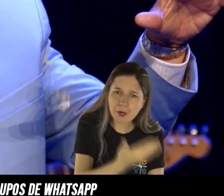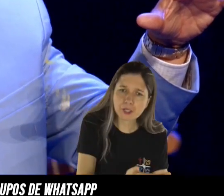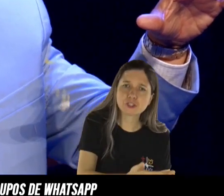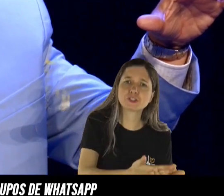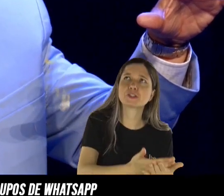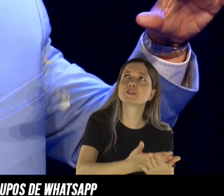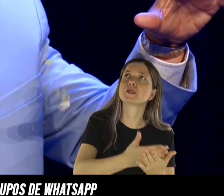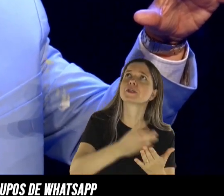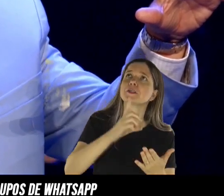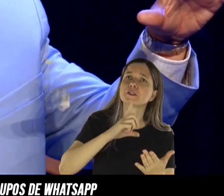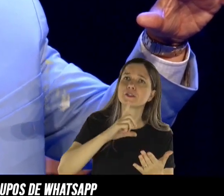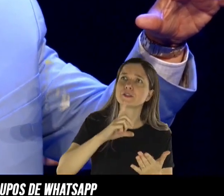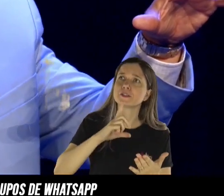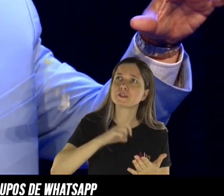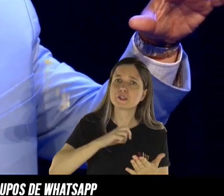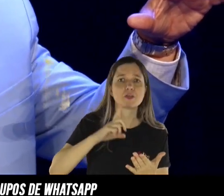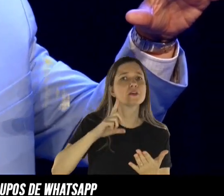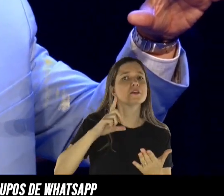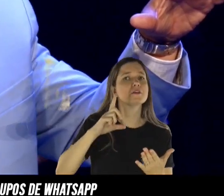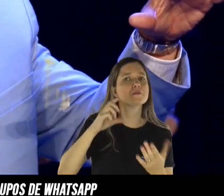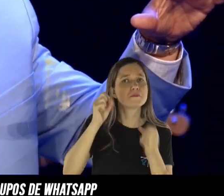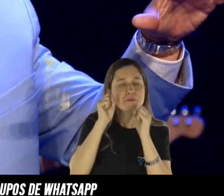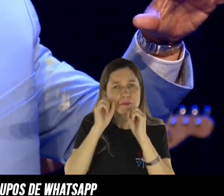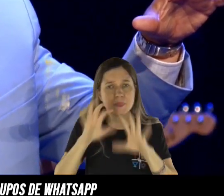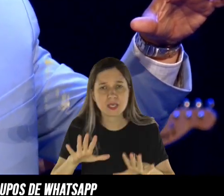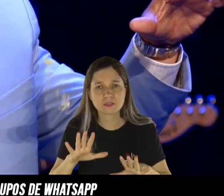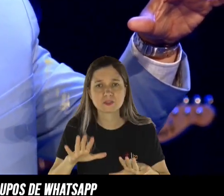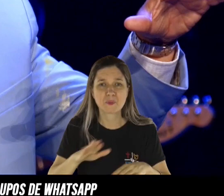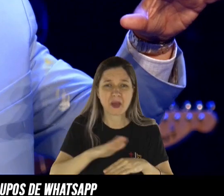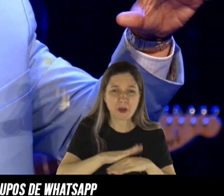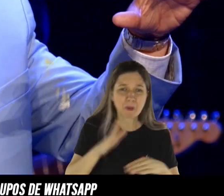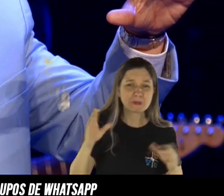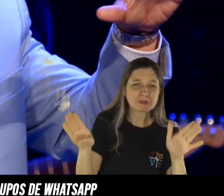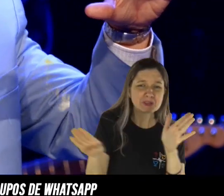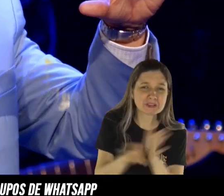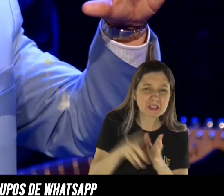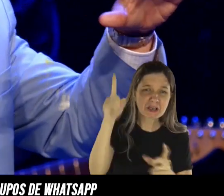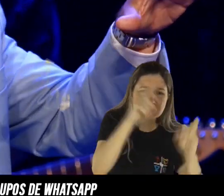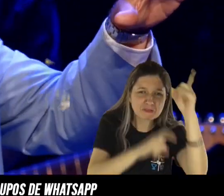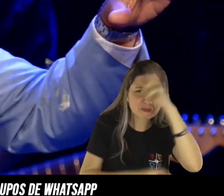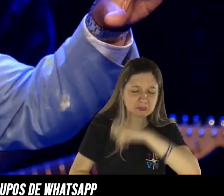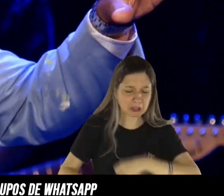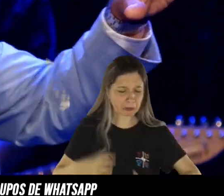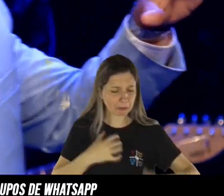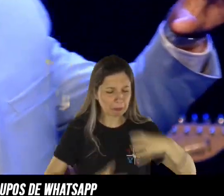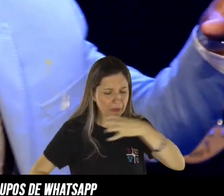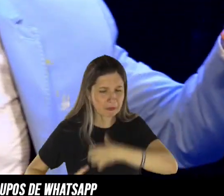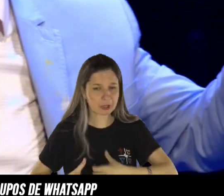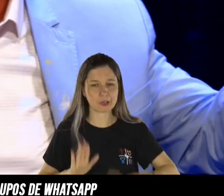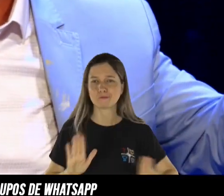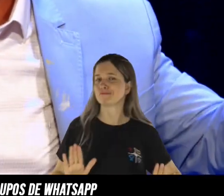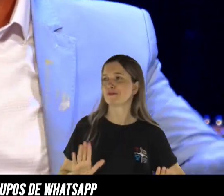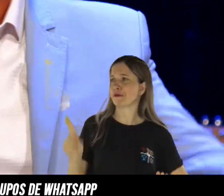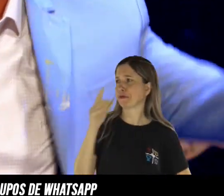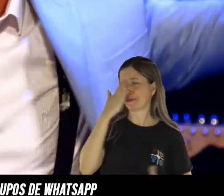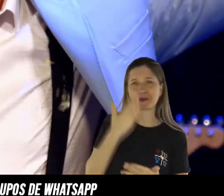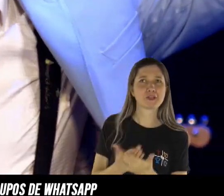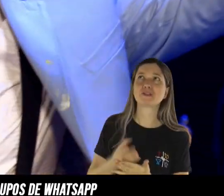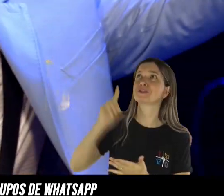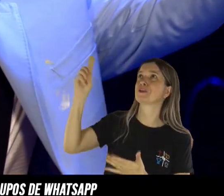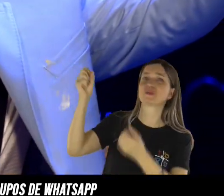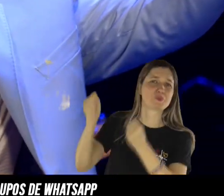Esquecemos que 2021 está nas mãos de Deus. Esquecemos que se a coisa apertar, a igreja vai